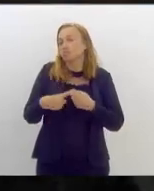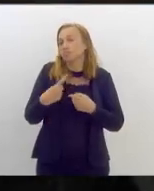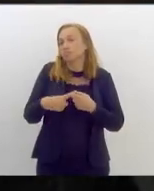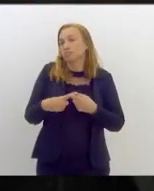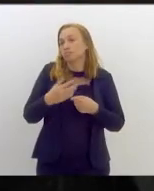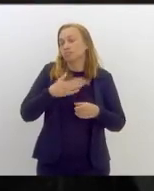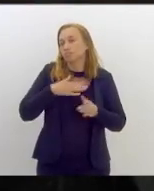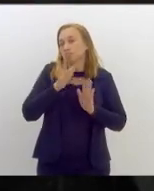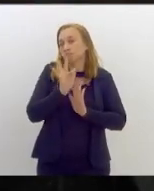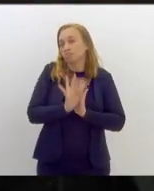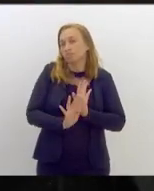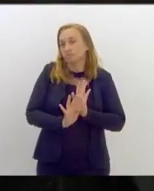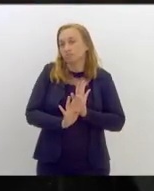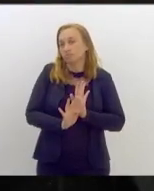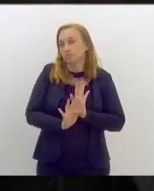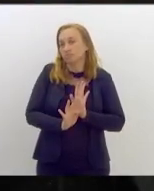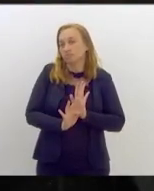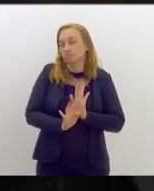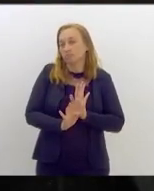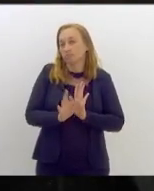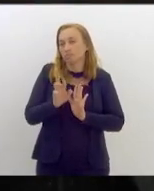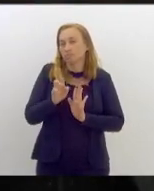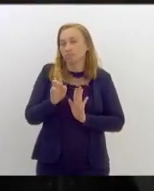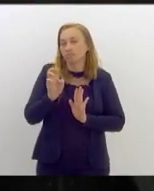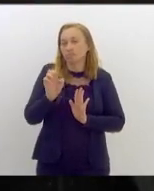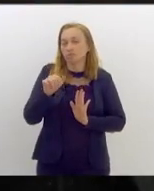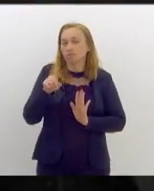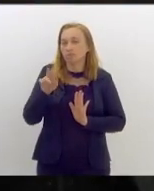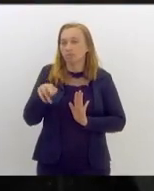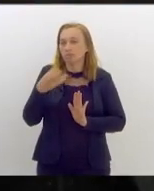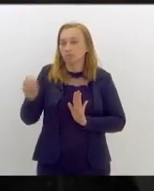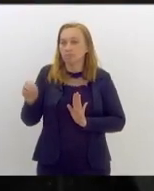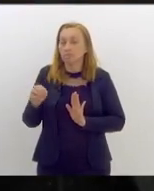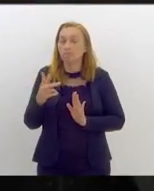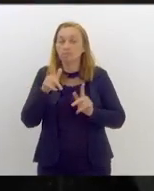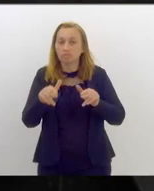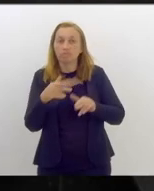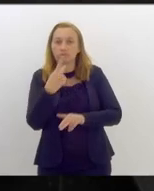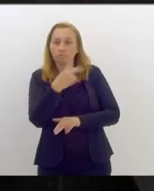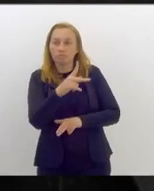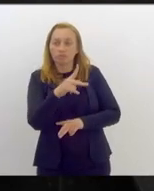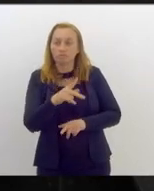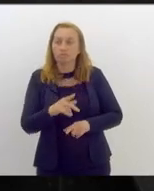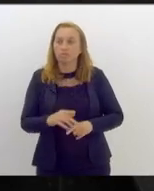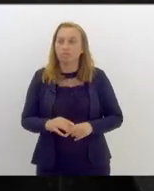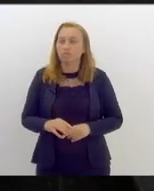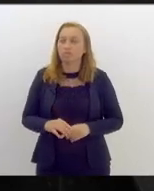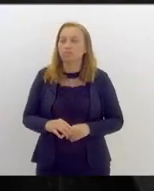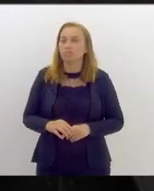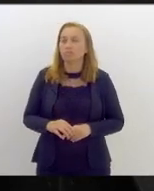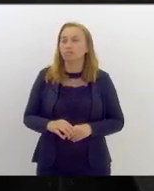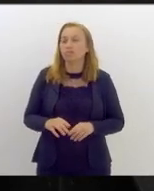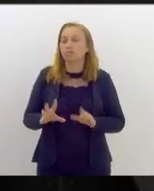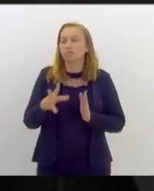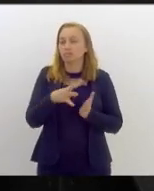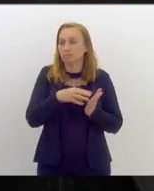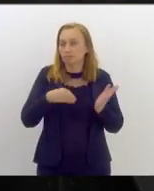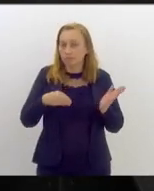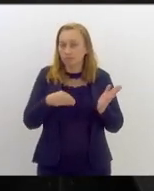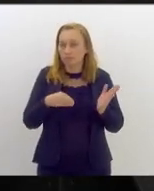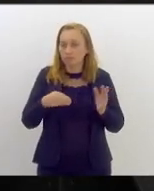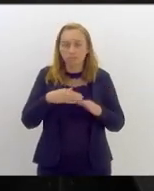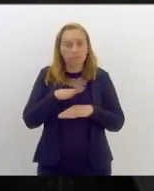o meu texto é remuneração como divórcio e copinho na